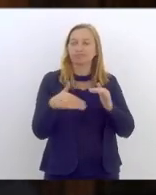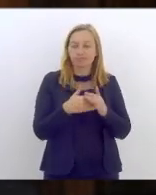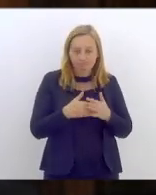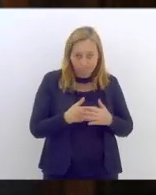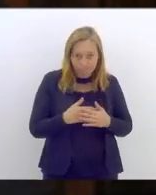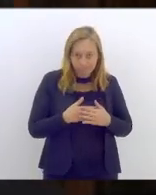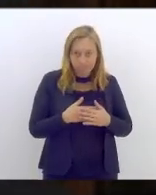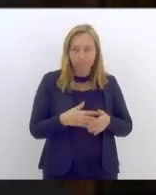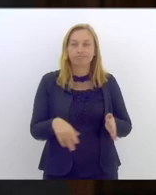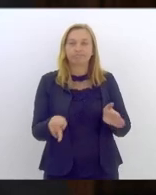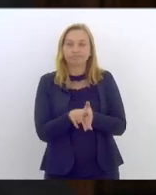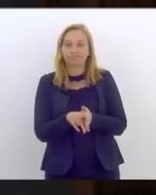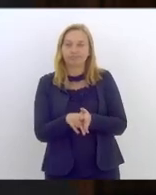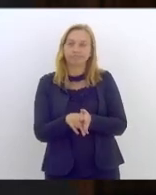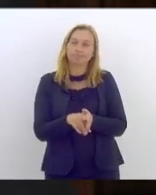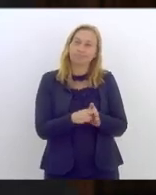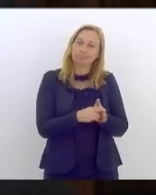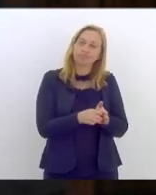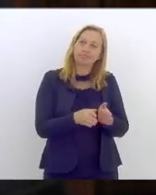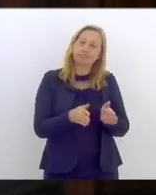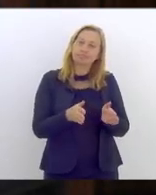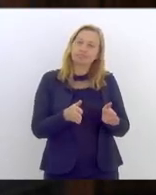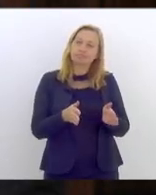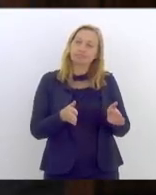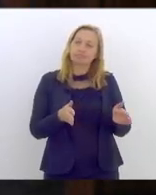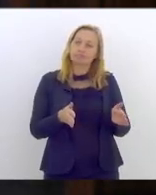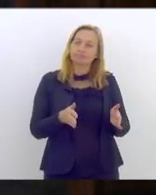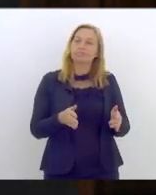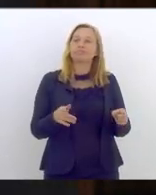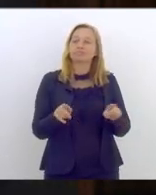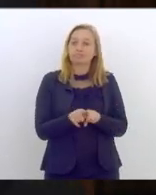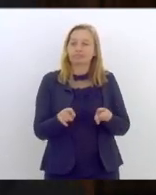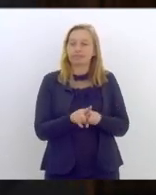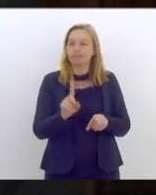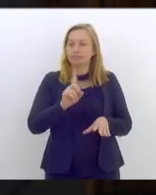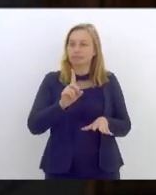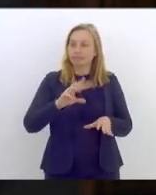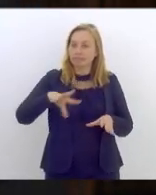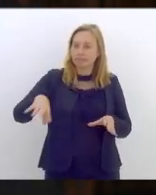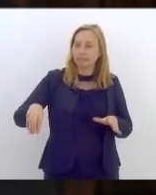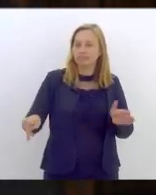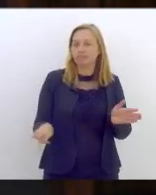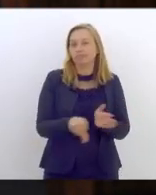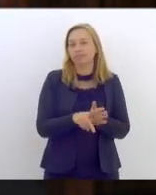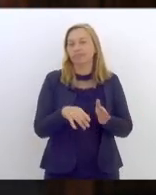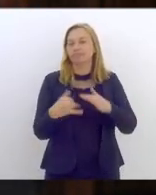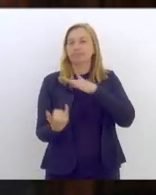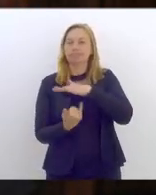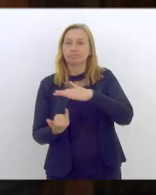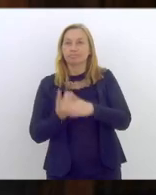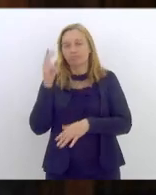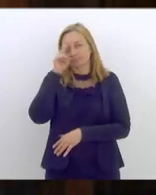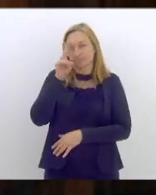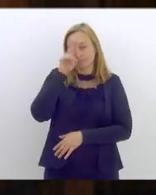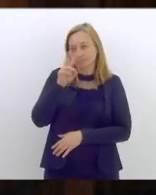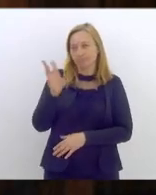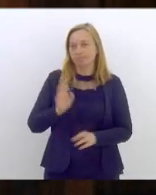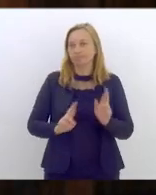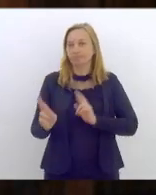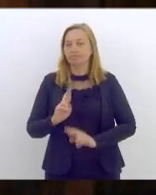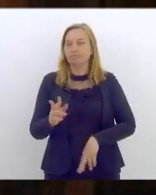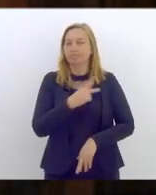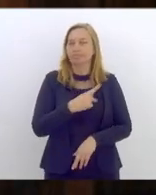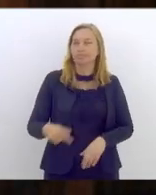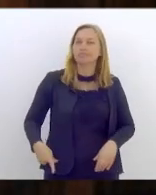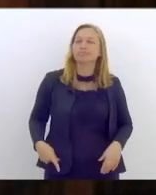que fizeram parte dessa inclusive aqueles que não são integrantes da instituição como Lembrei aqui em relação ao